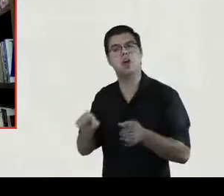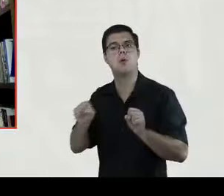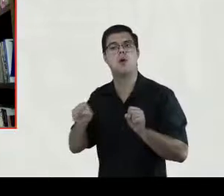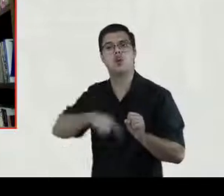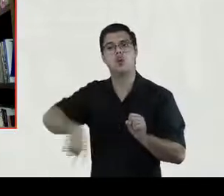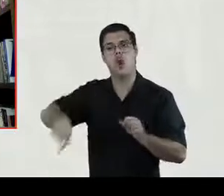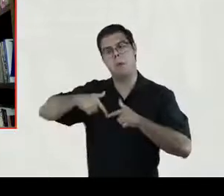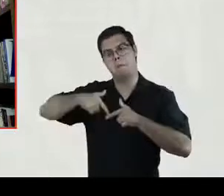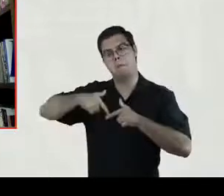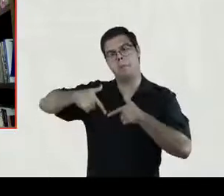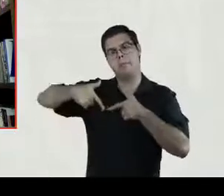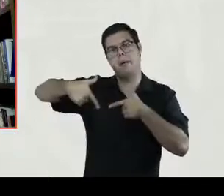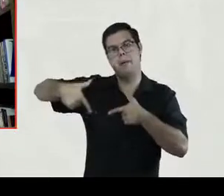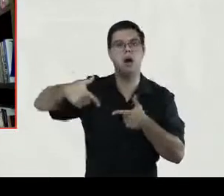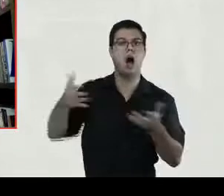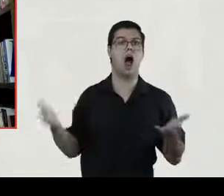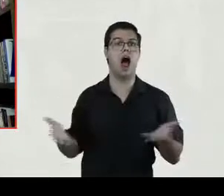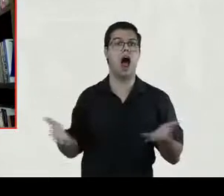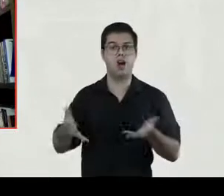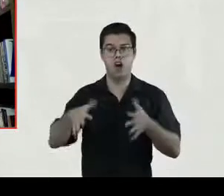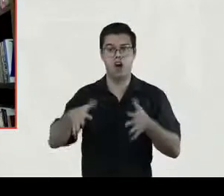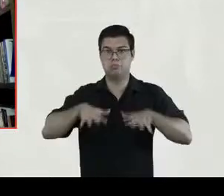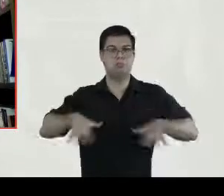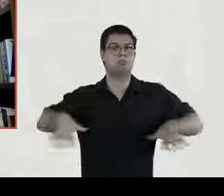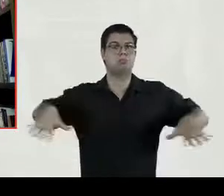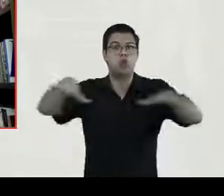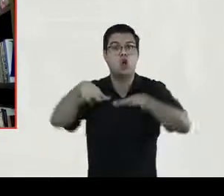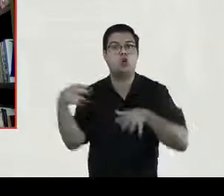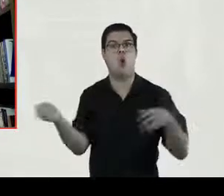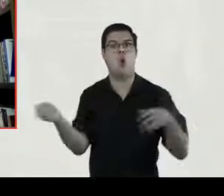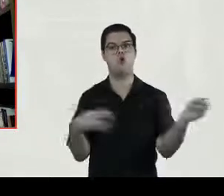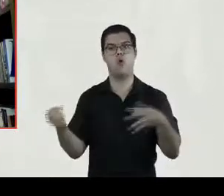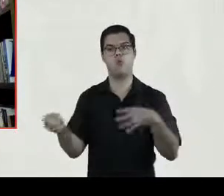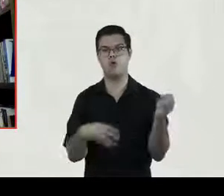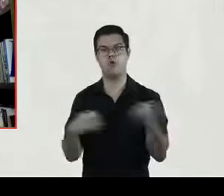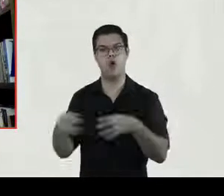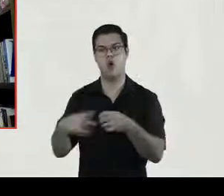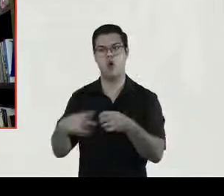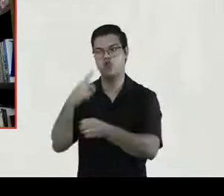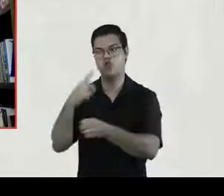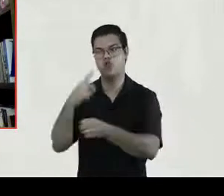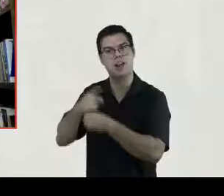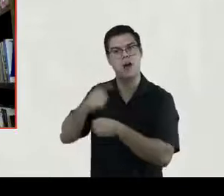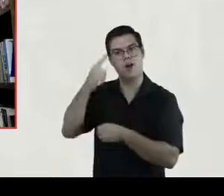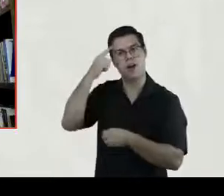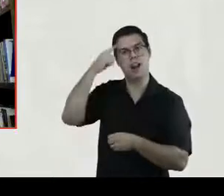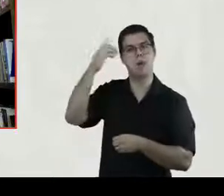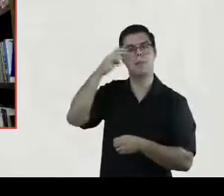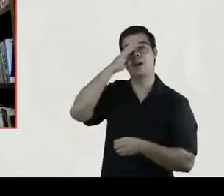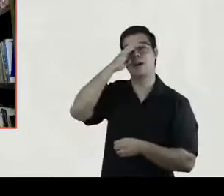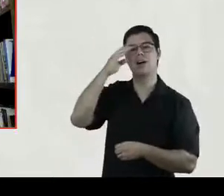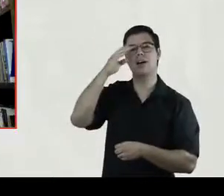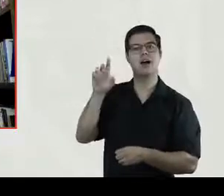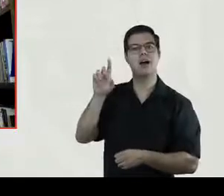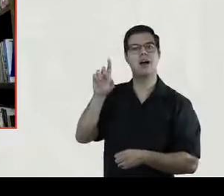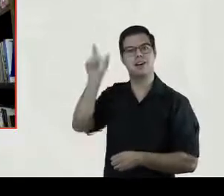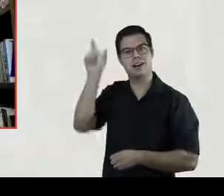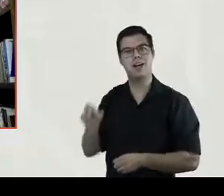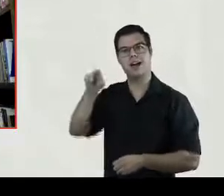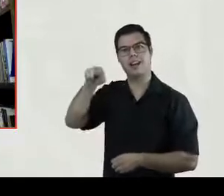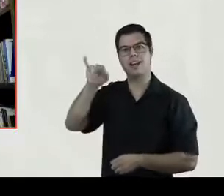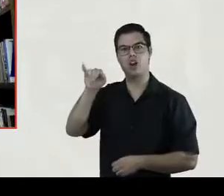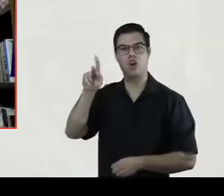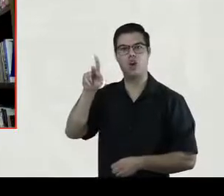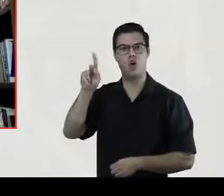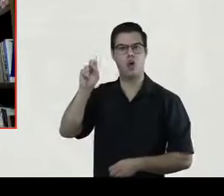agir nesse mundo que é cada vez mais digitalizado, né? E como Nicolas Negroponte disse em A Vida Digital, lá nos anos